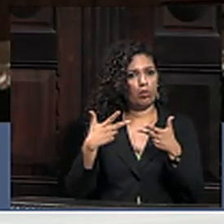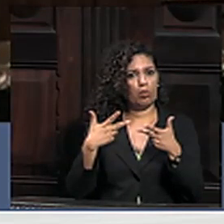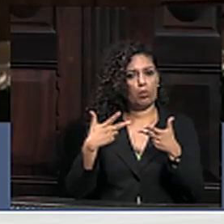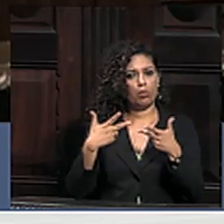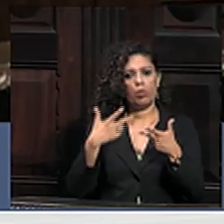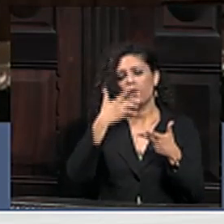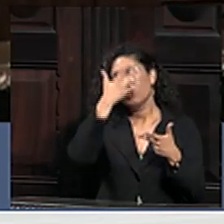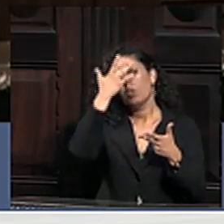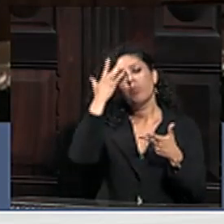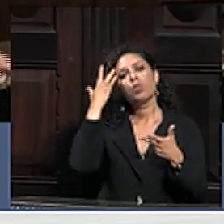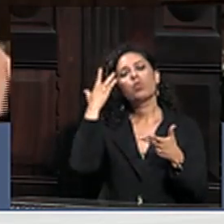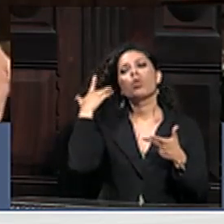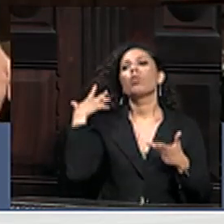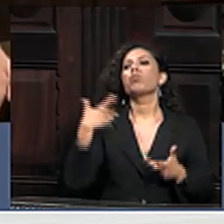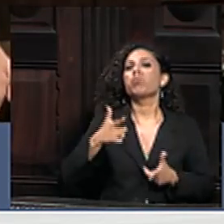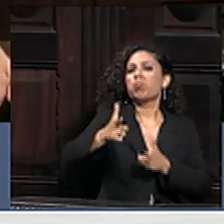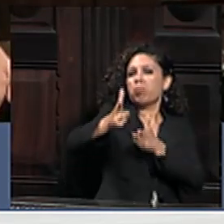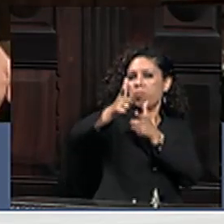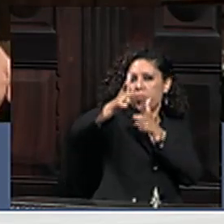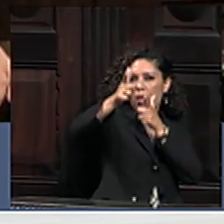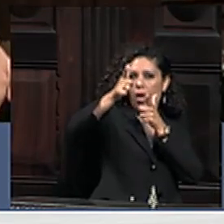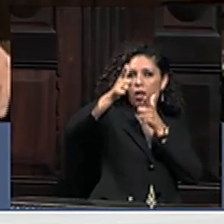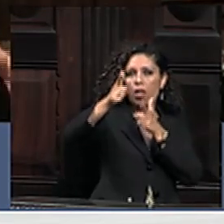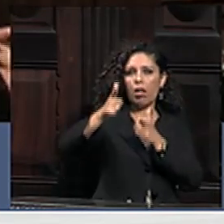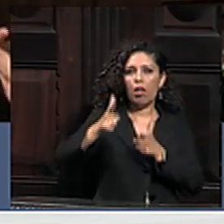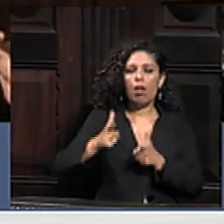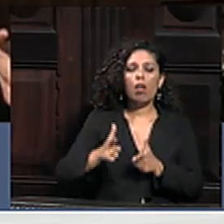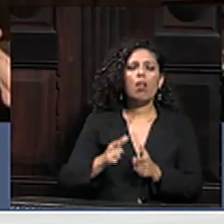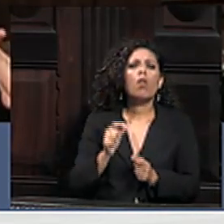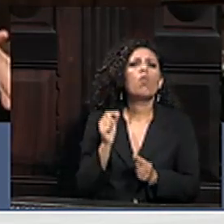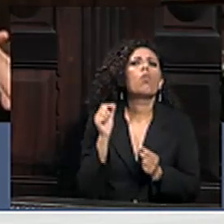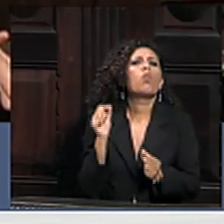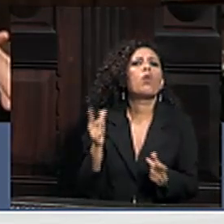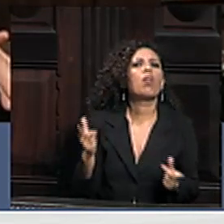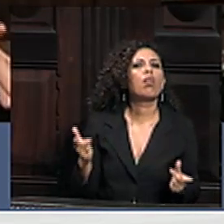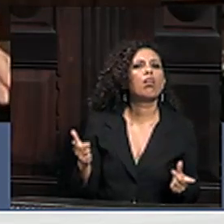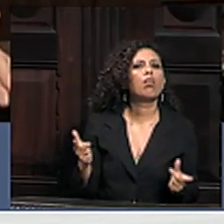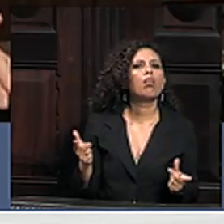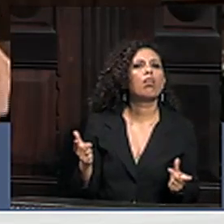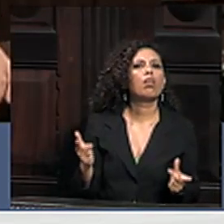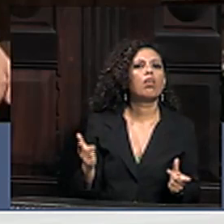de precisão, vai abater